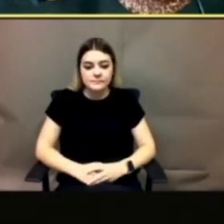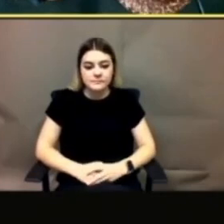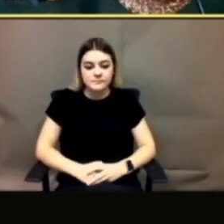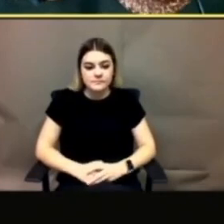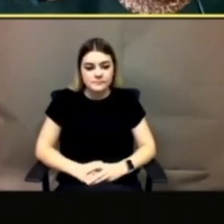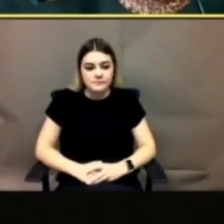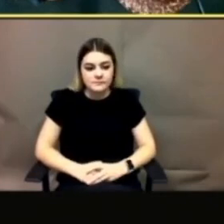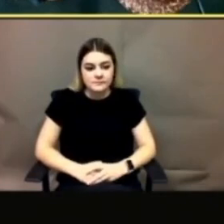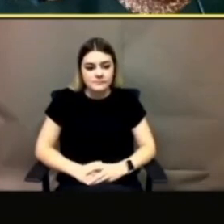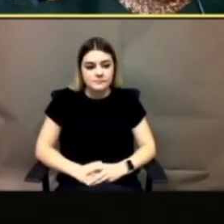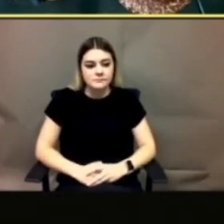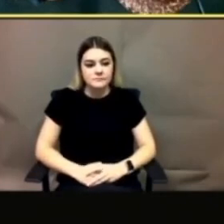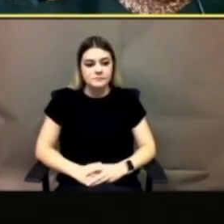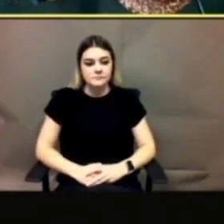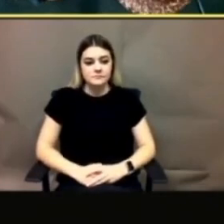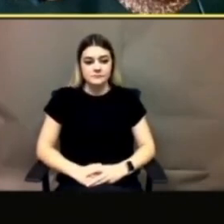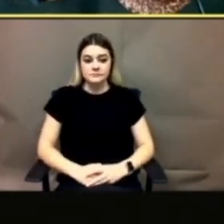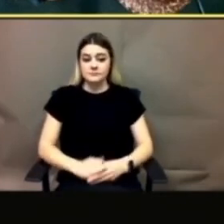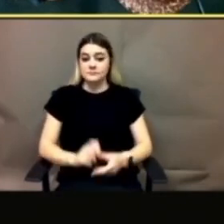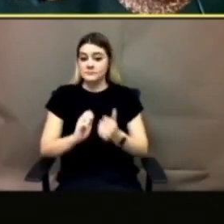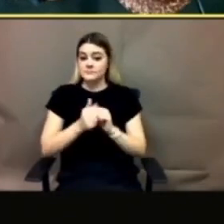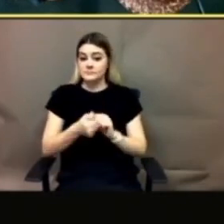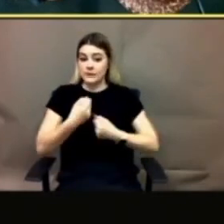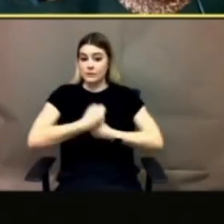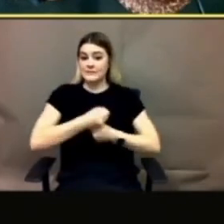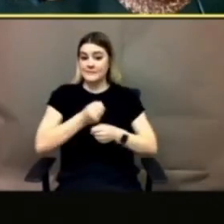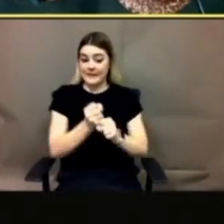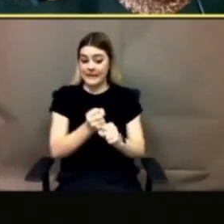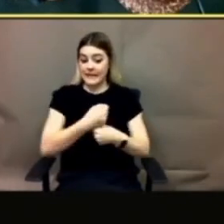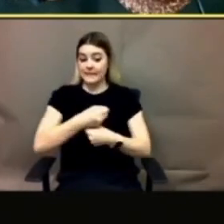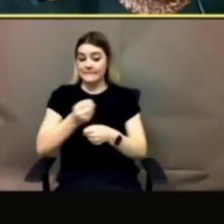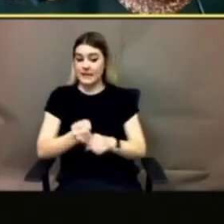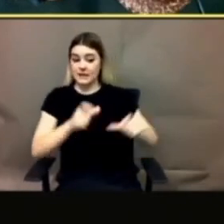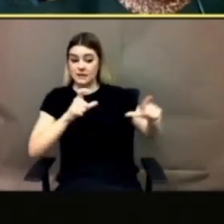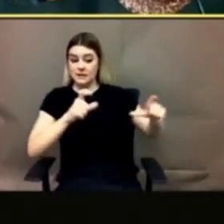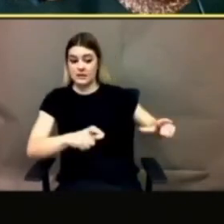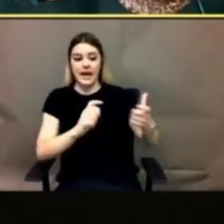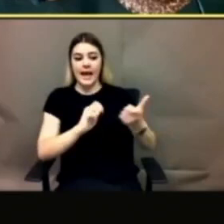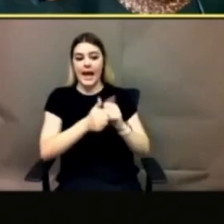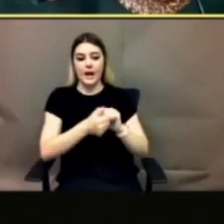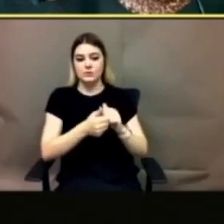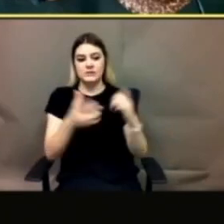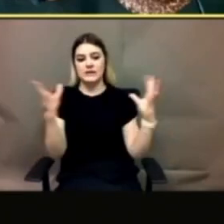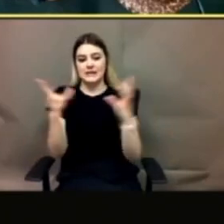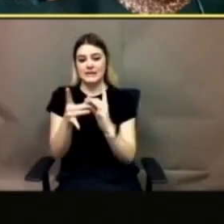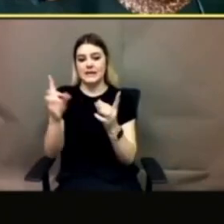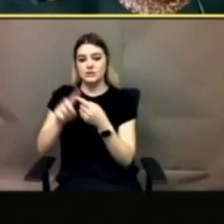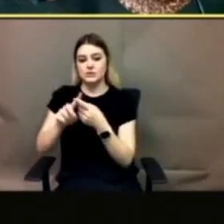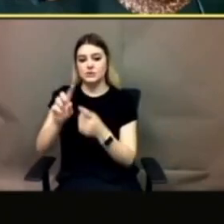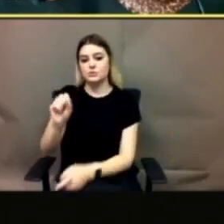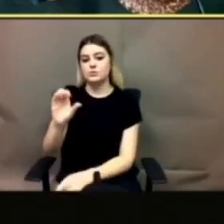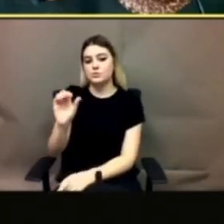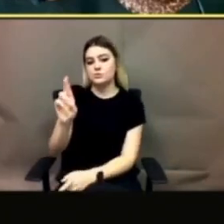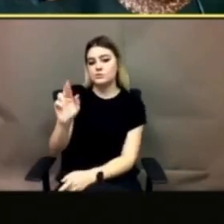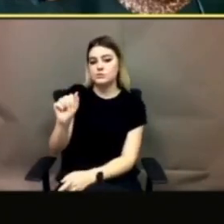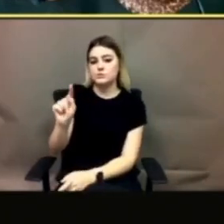Então primeiramente, como é que o Make Make se conecta ao Scratch? Na verdade a gente já tem esses blocos.